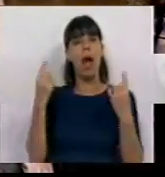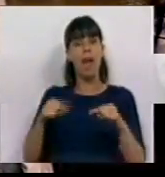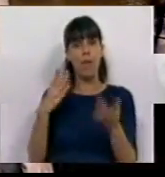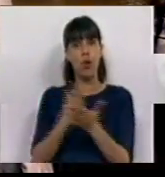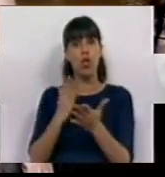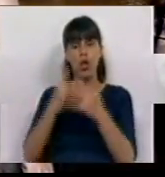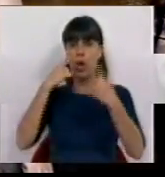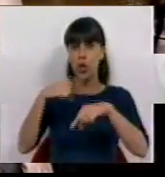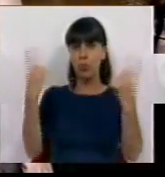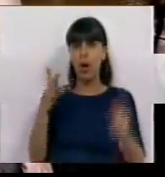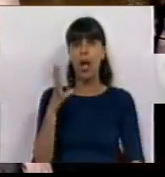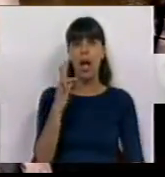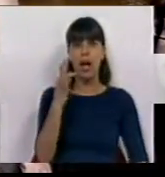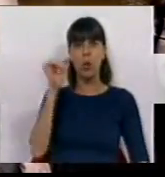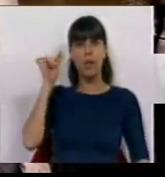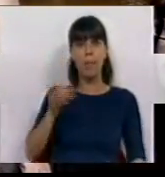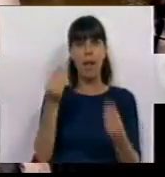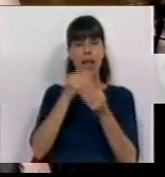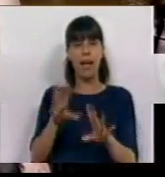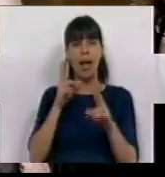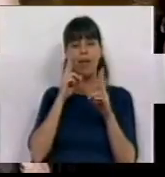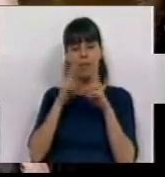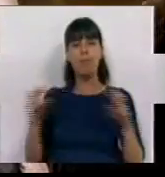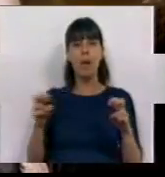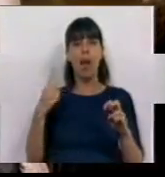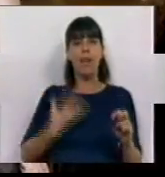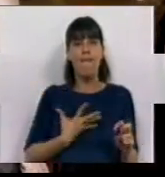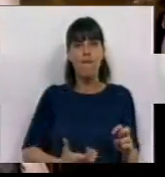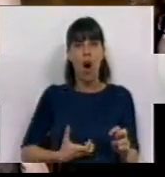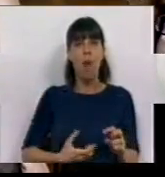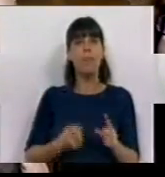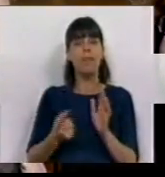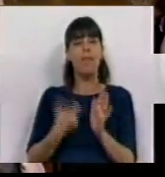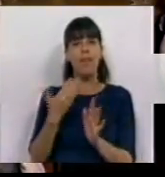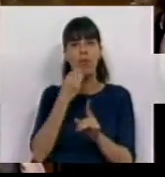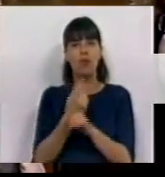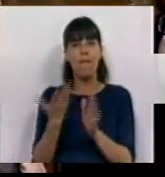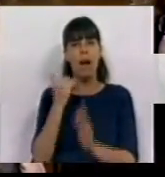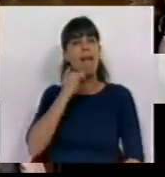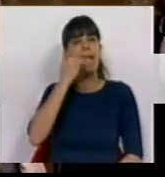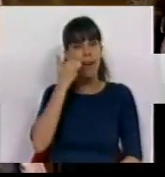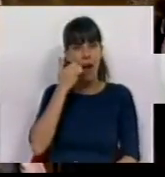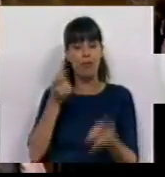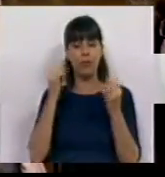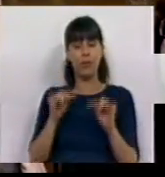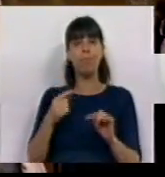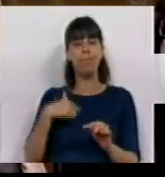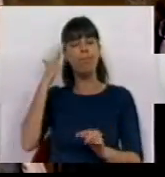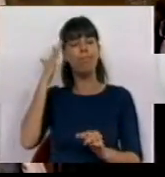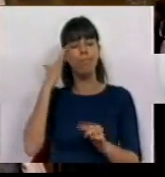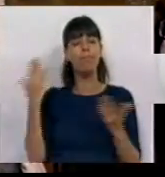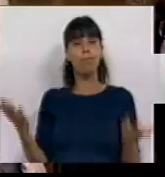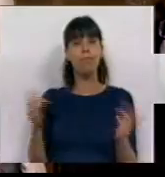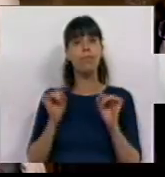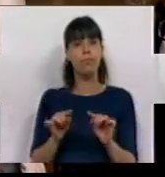nas escolas públicas 14 mil crianças sinalizadas com fome e carências alimentares graves. E nós entendemos